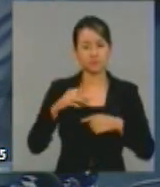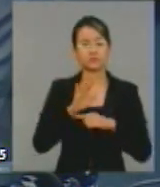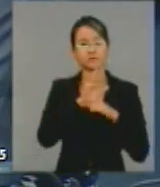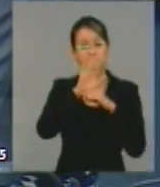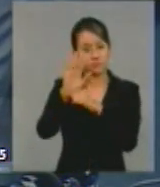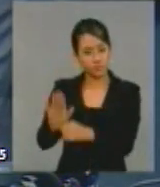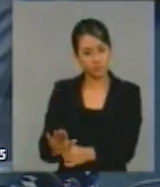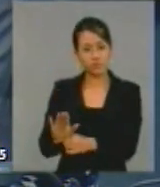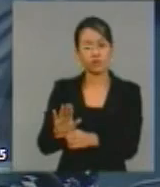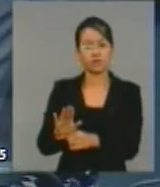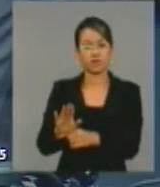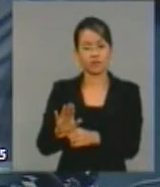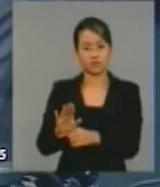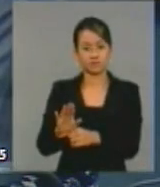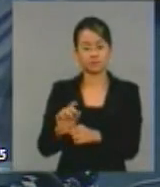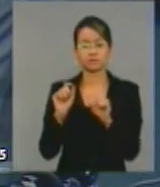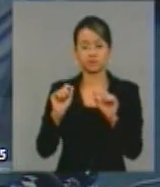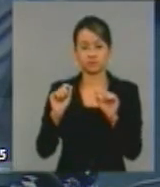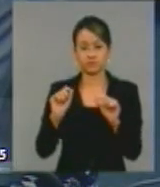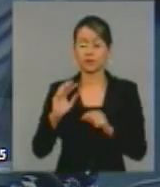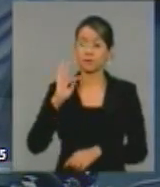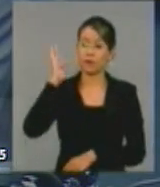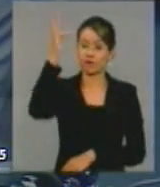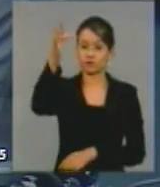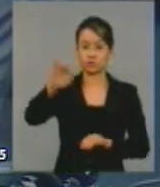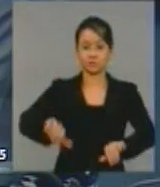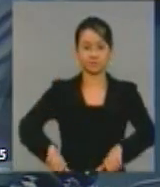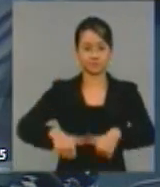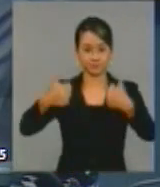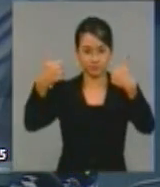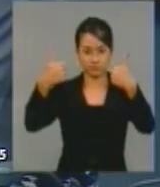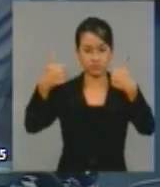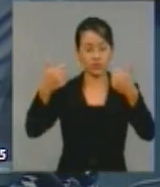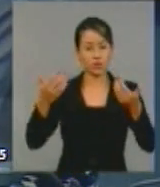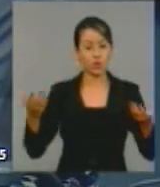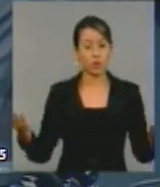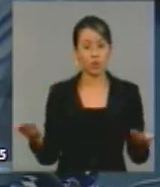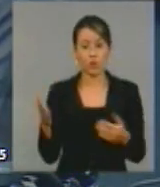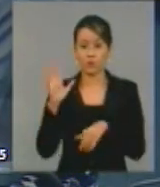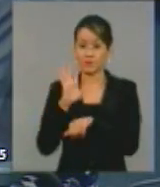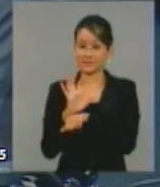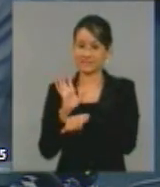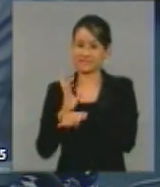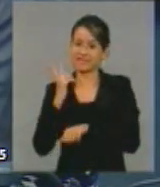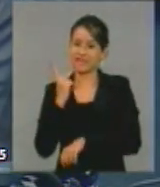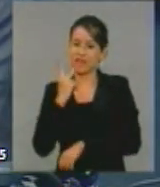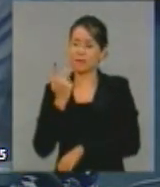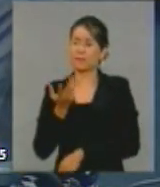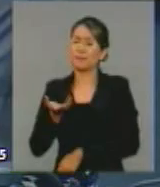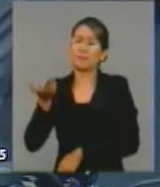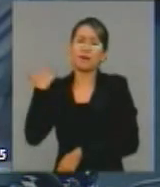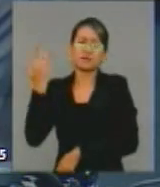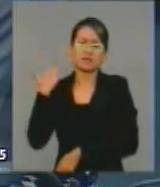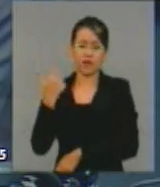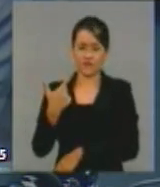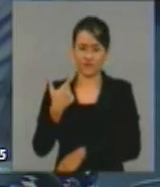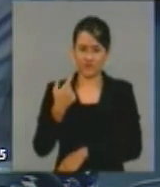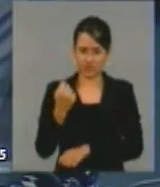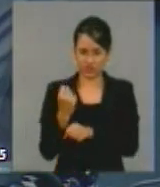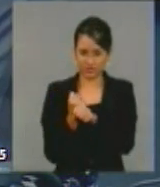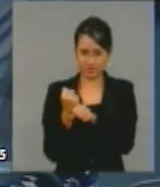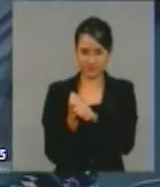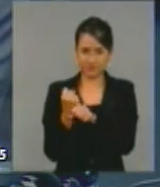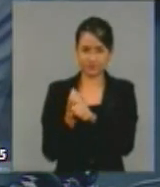Um século depois, muito se fez. Hoje, o Ceará de hoje não é o Ceará de ontem. O Ceará, em 20 anos,